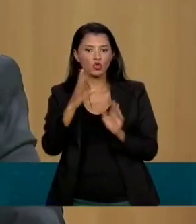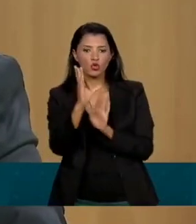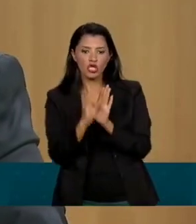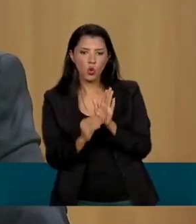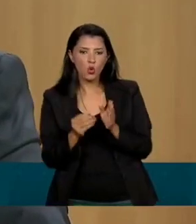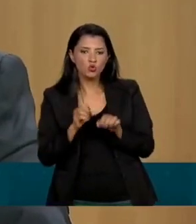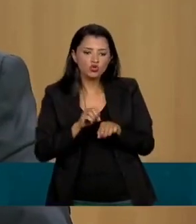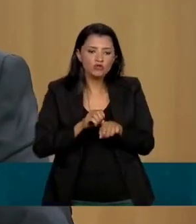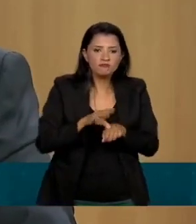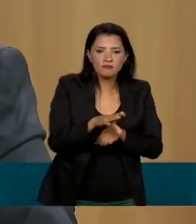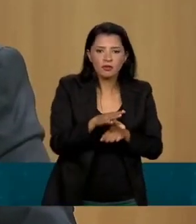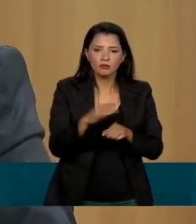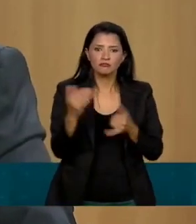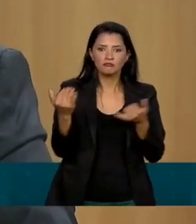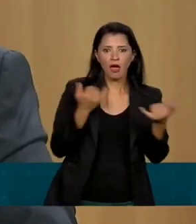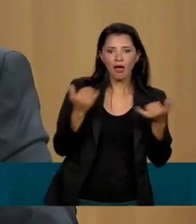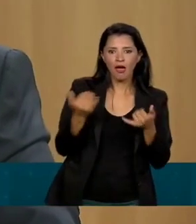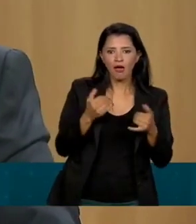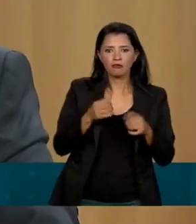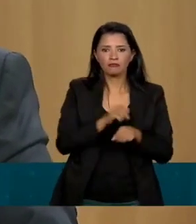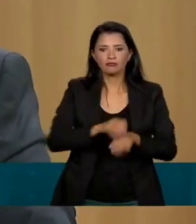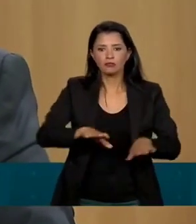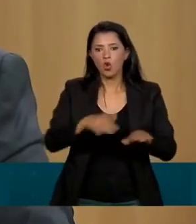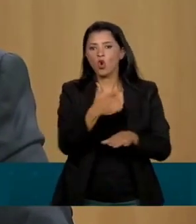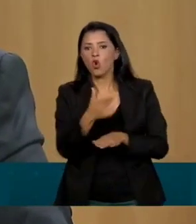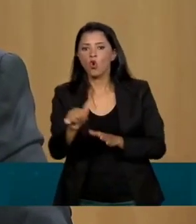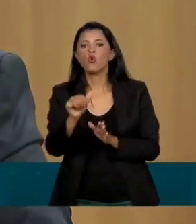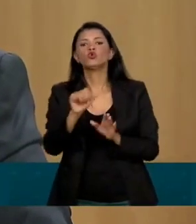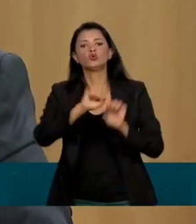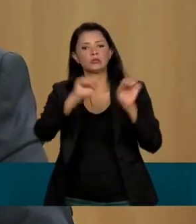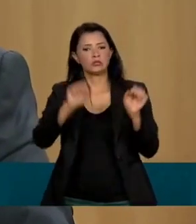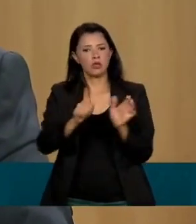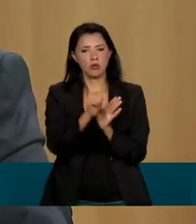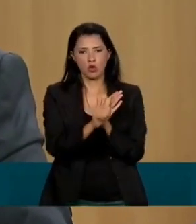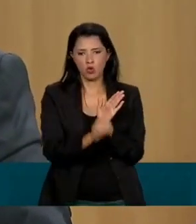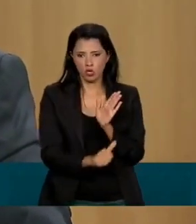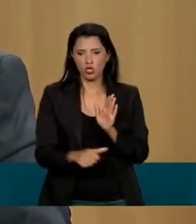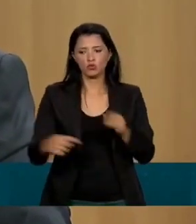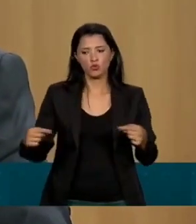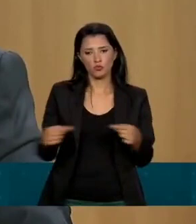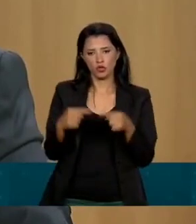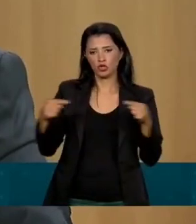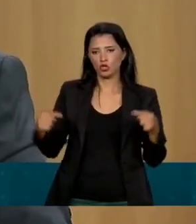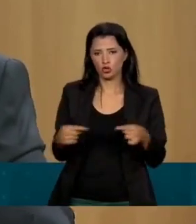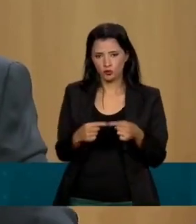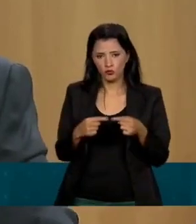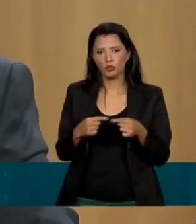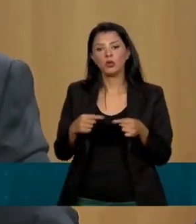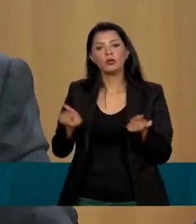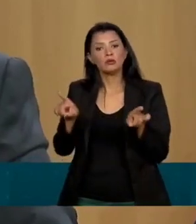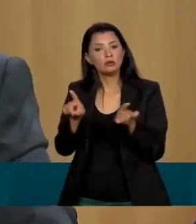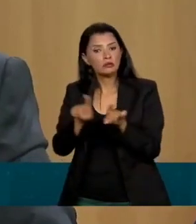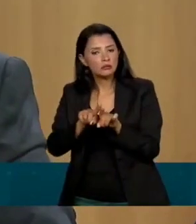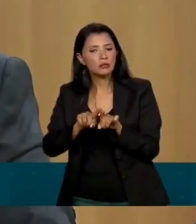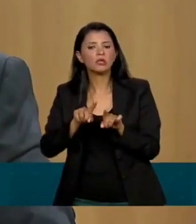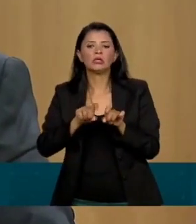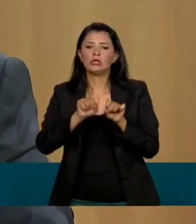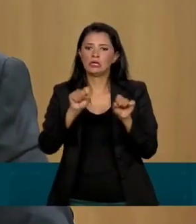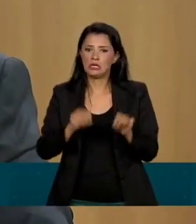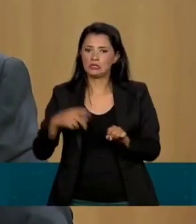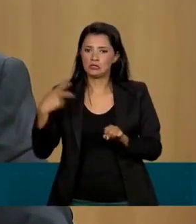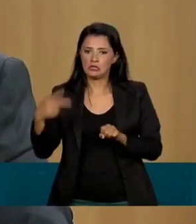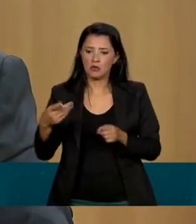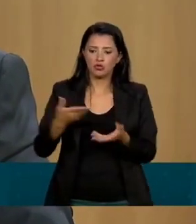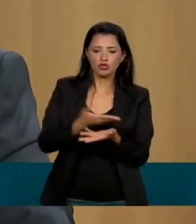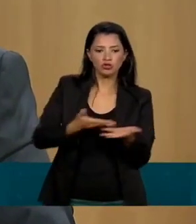de conteúdos, outros sistemas algorítmicos que sejam compatíveis, compatíveis, os sistemas de moderação que eles